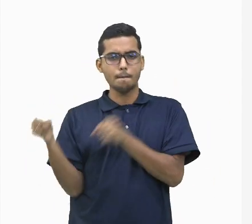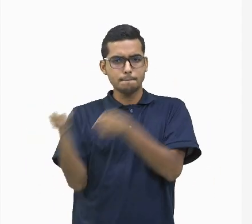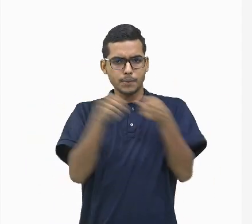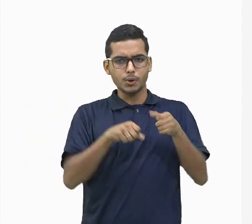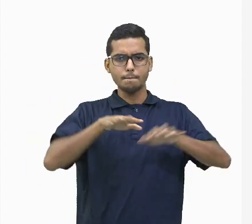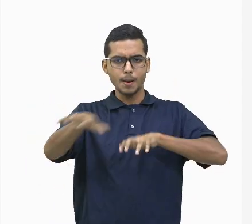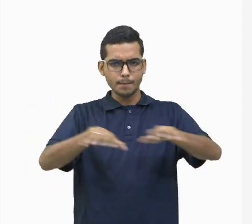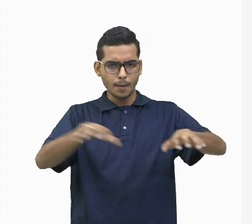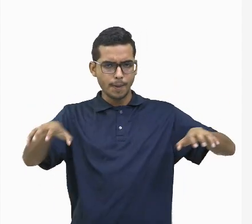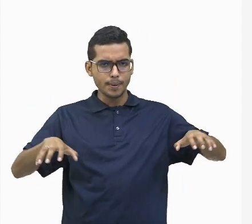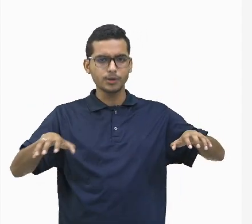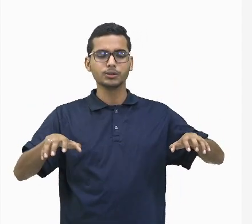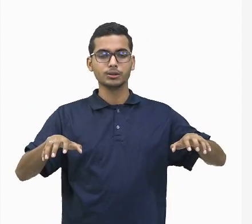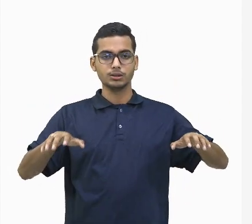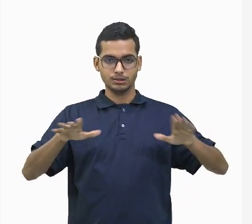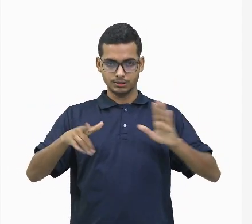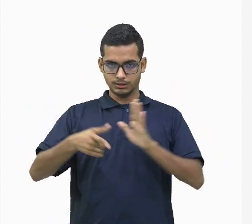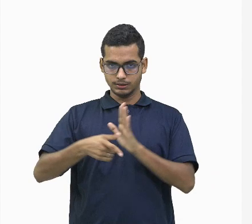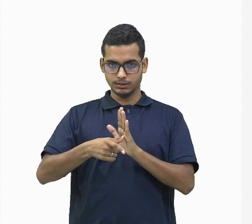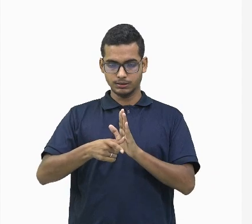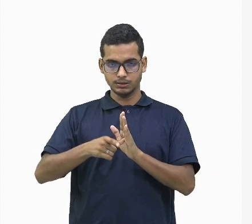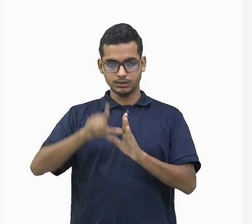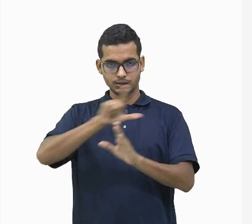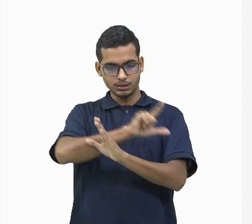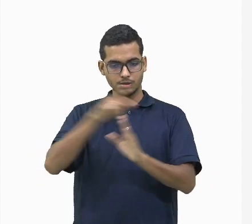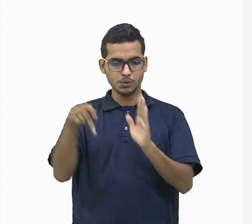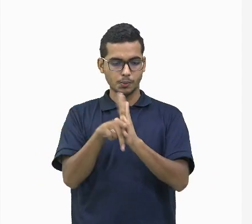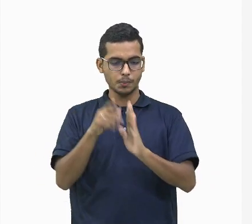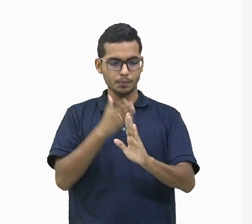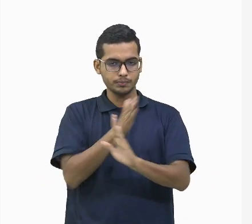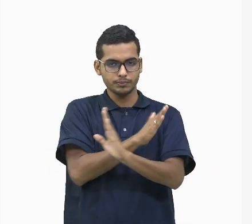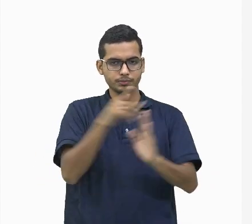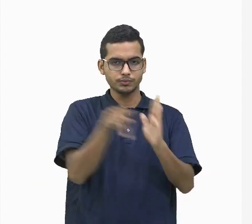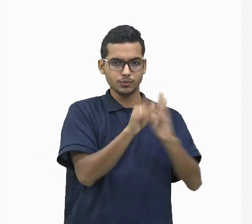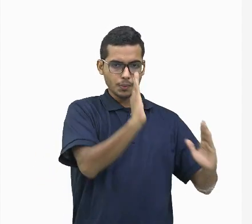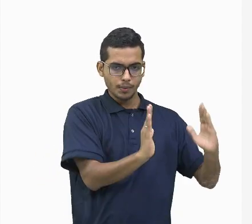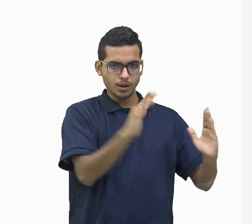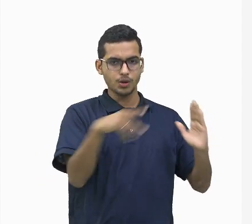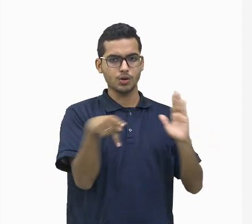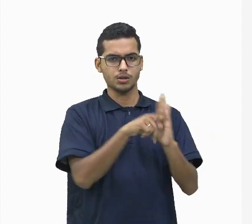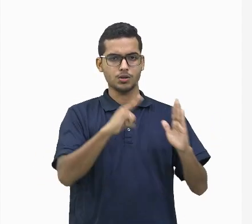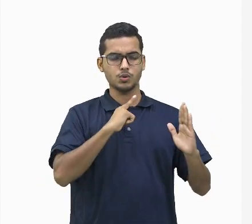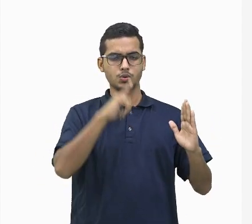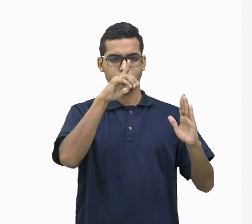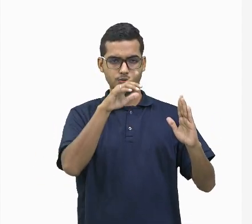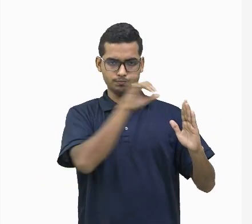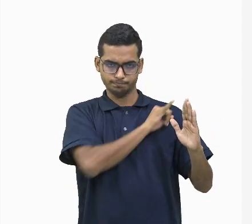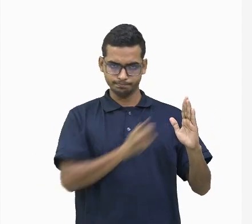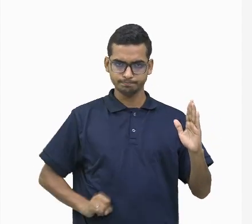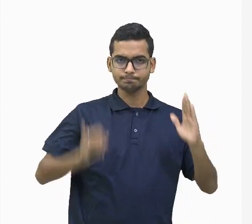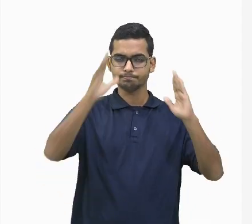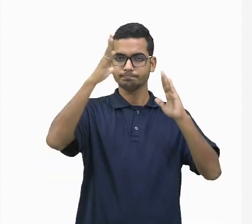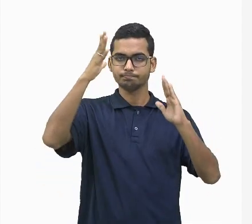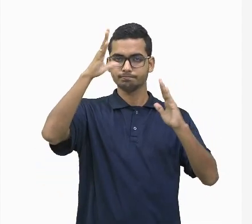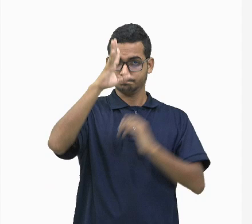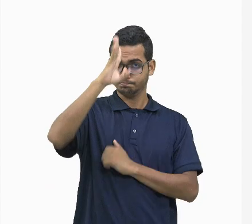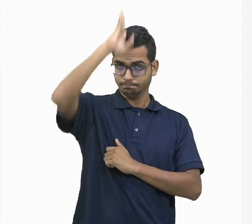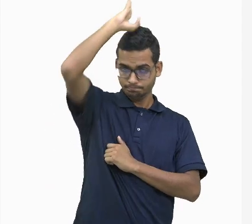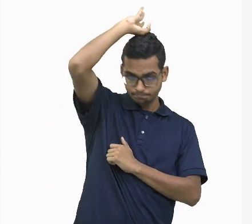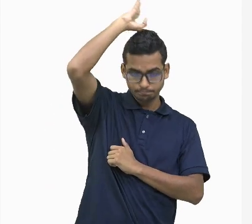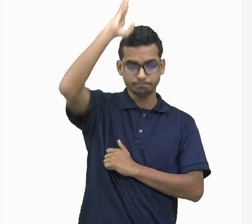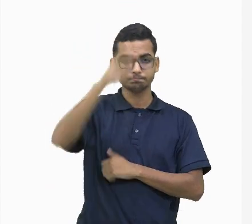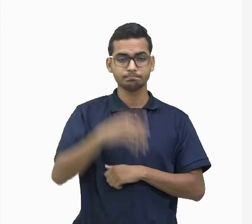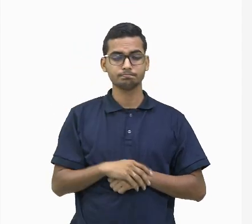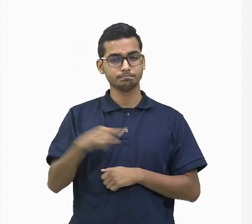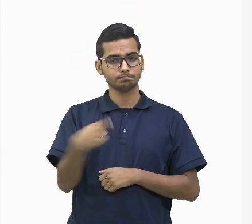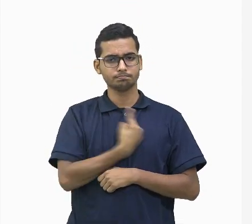poder. No período anterior, durante a chamada Idade Antiga, durante a existência do Império Romano, né, nós tivemos algumas fases, mas a última que nós tivemos